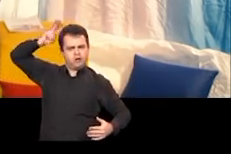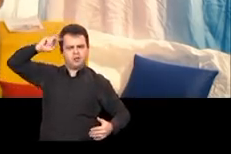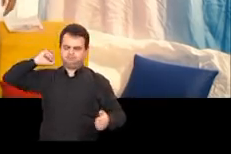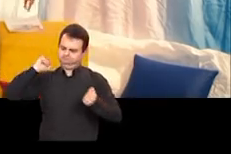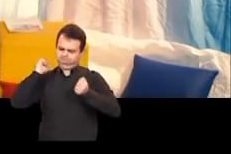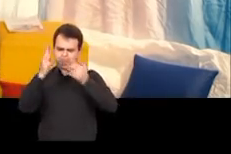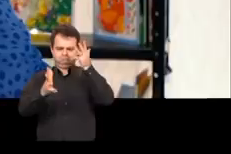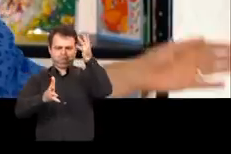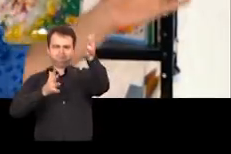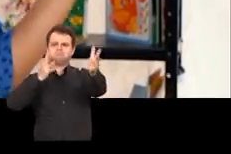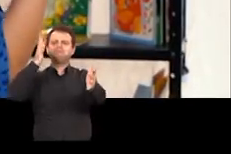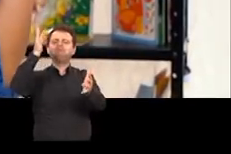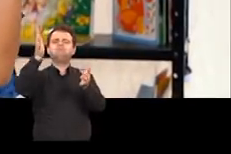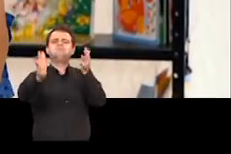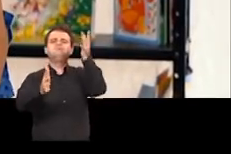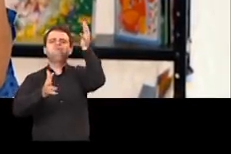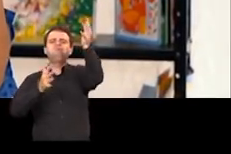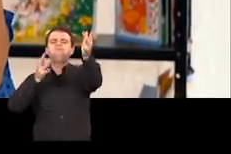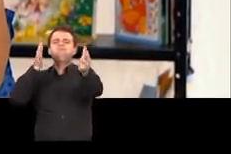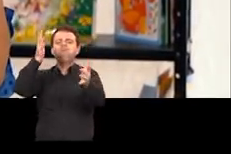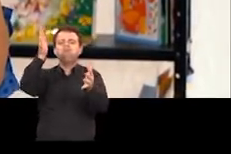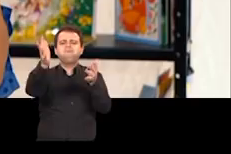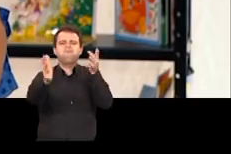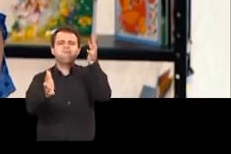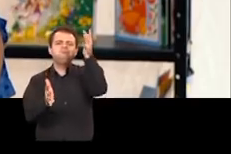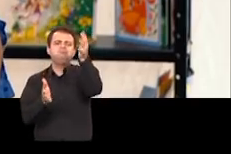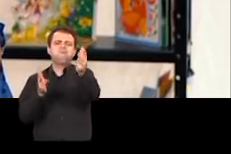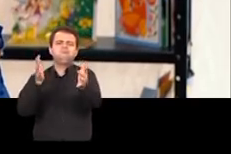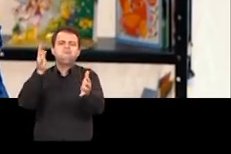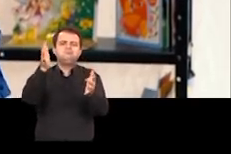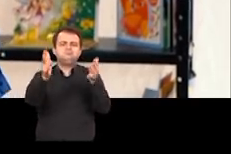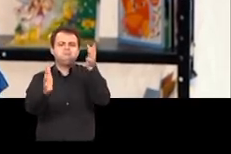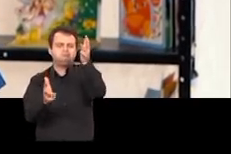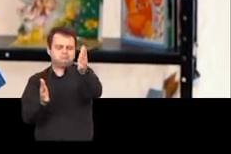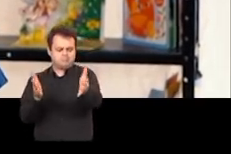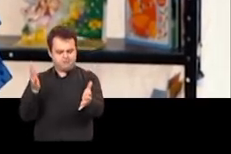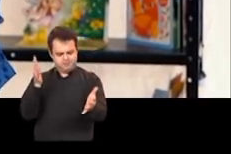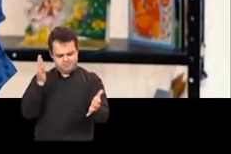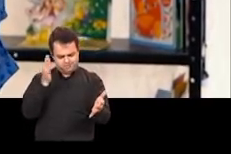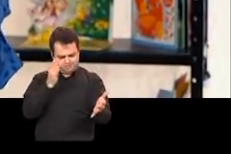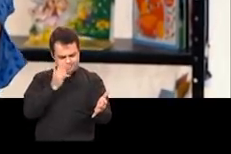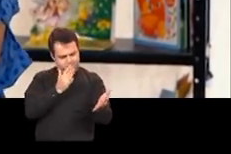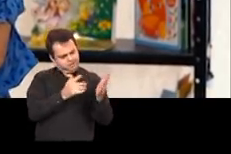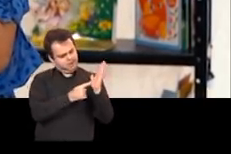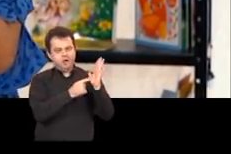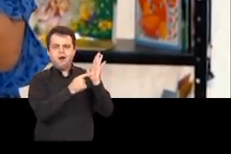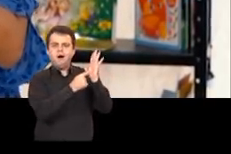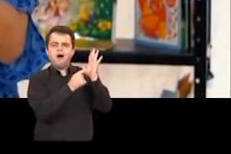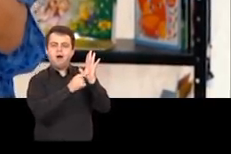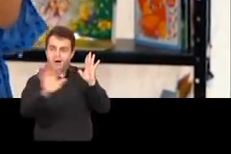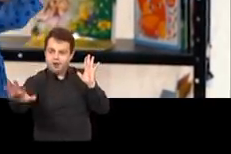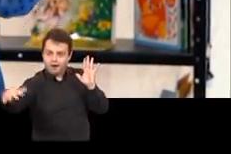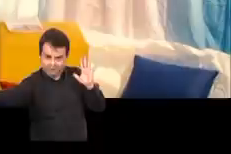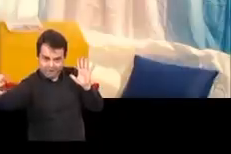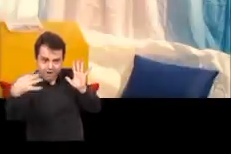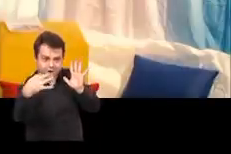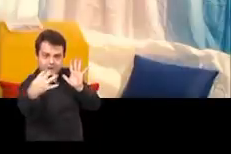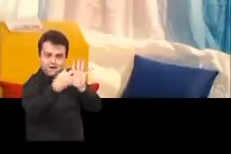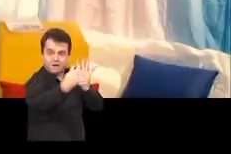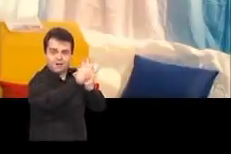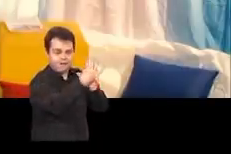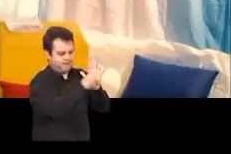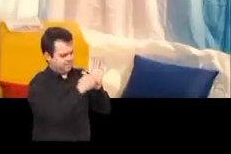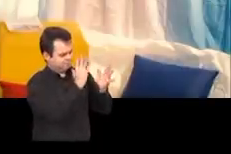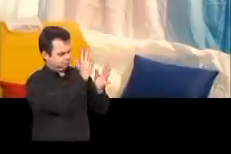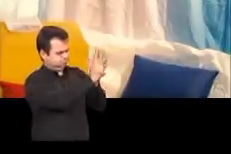que começa aqui no meio da palma da sua mão.